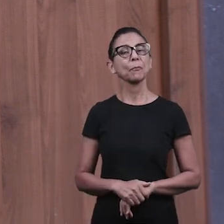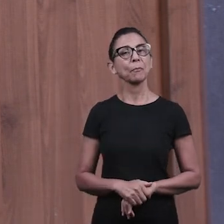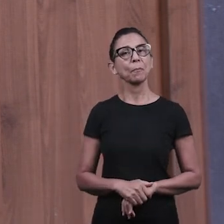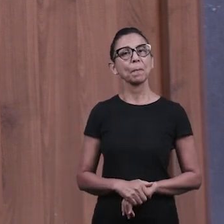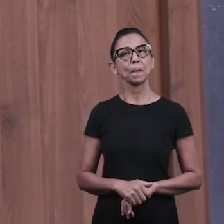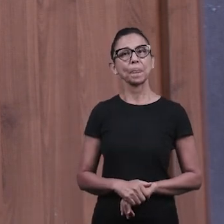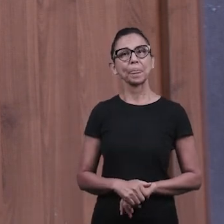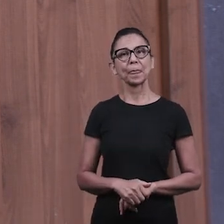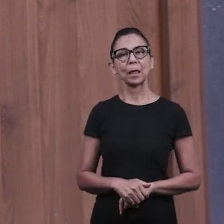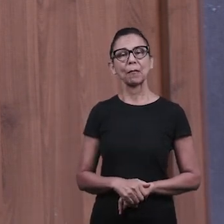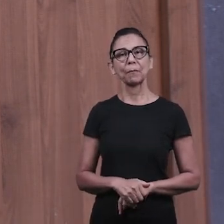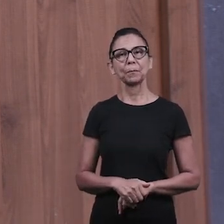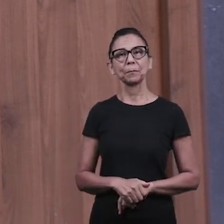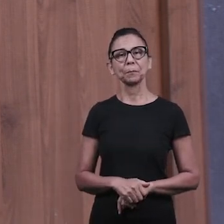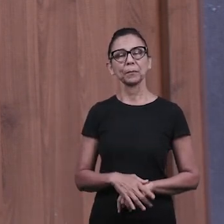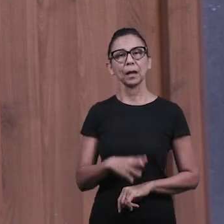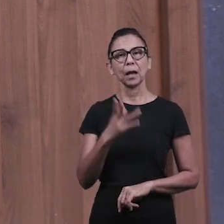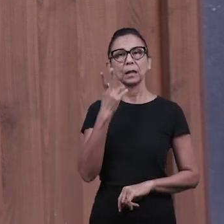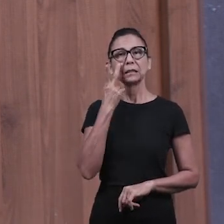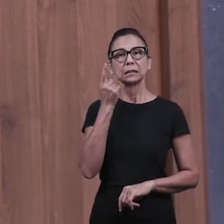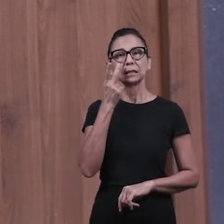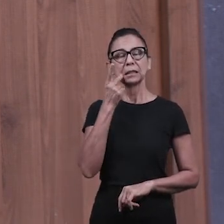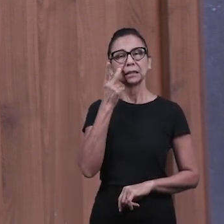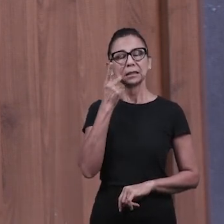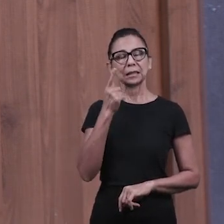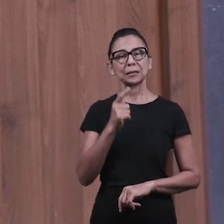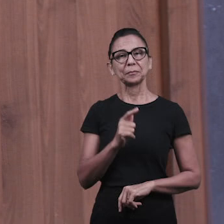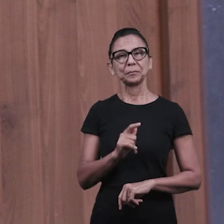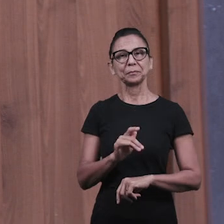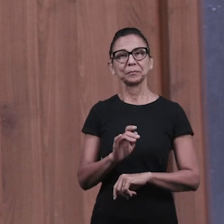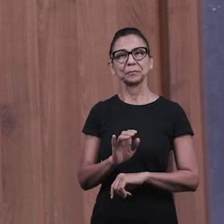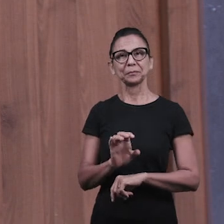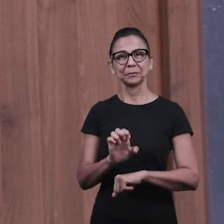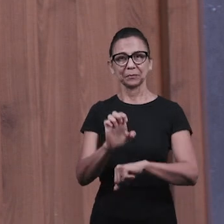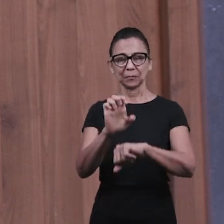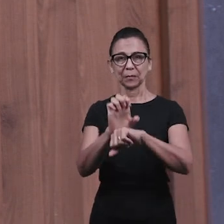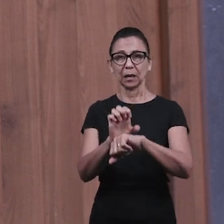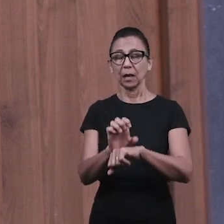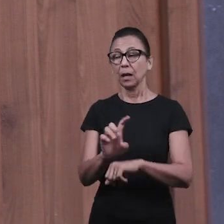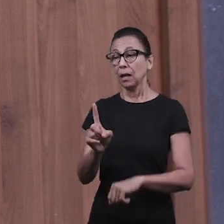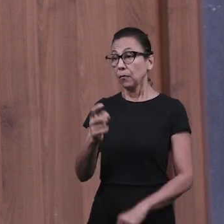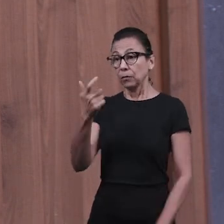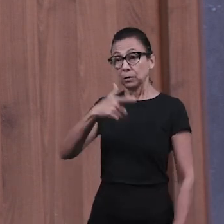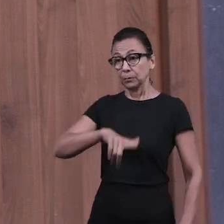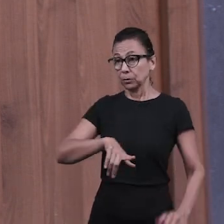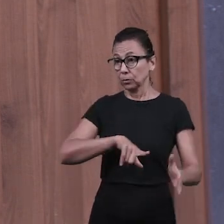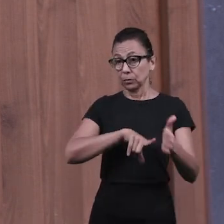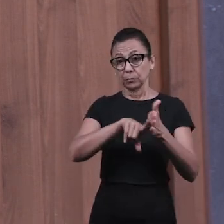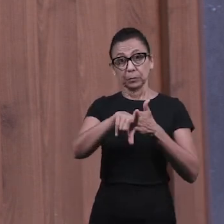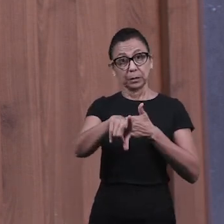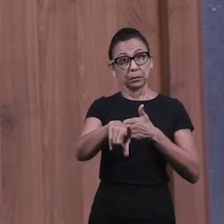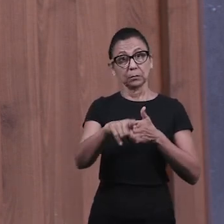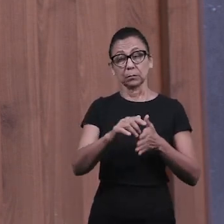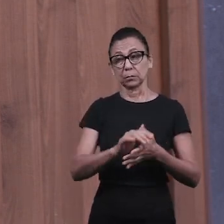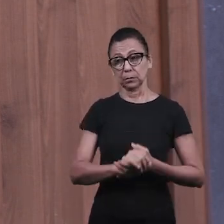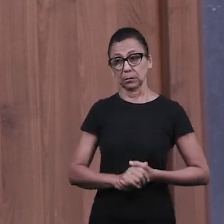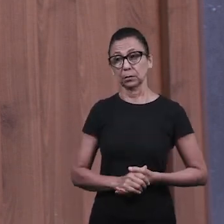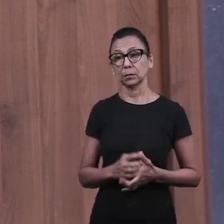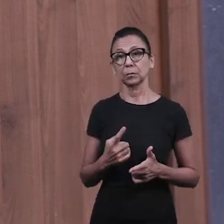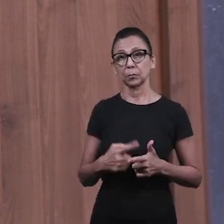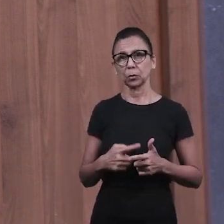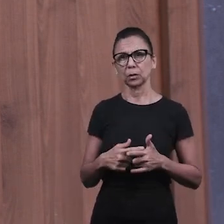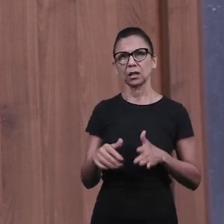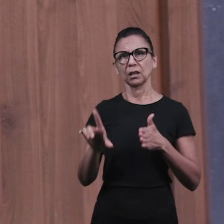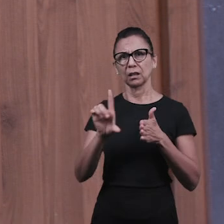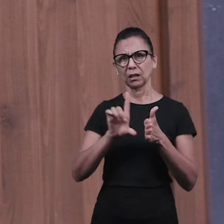de Fortaleza, lá no Ceará. Tiago, a paz do Senhor. Eu não vou repetir a pergunta, porque ela já é